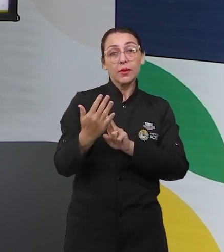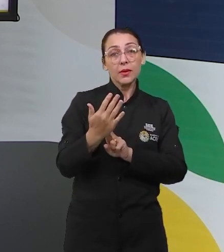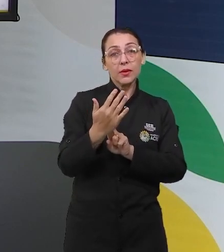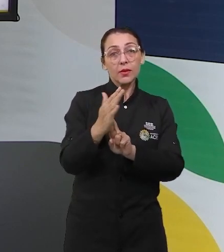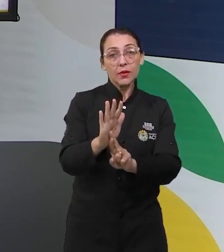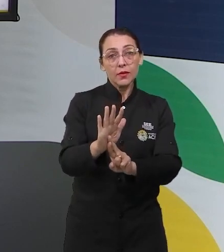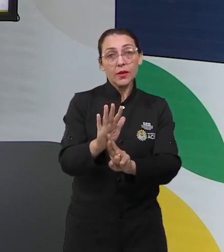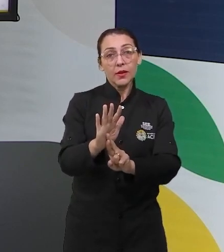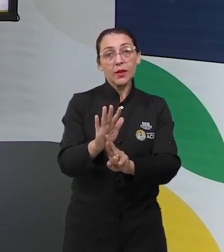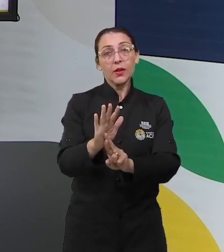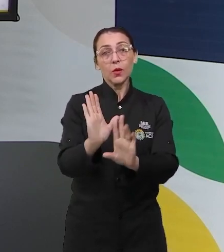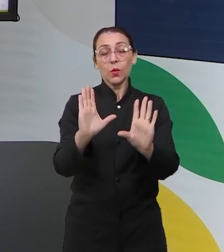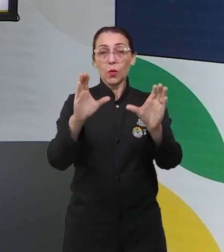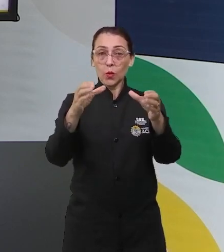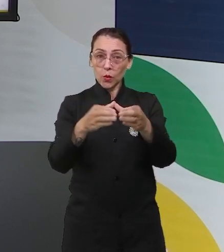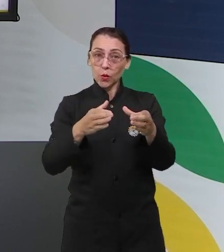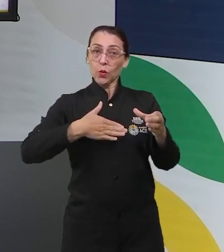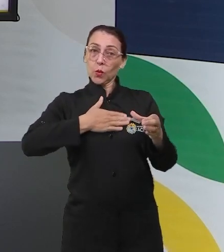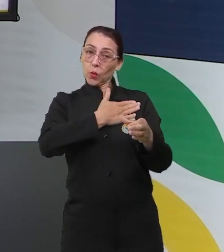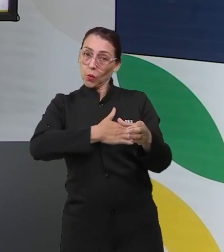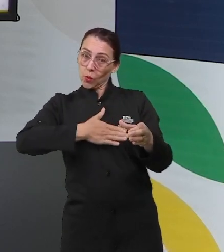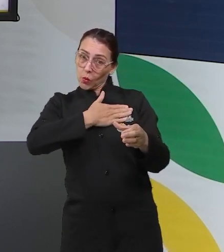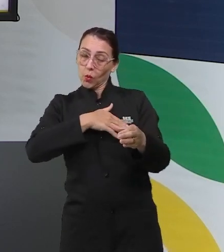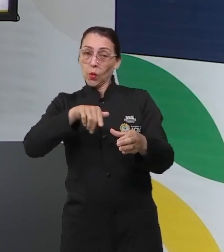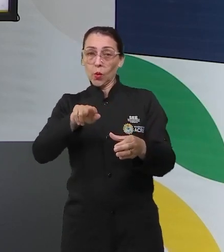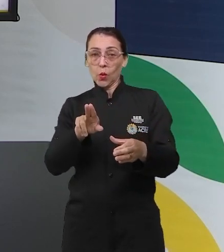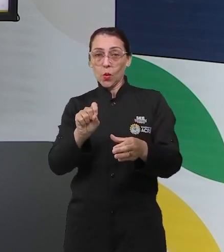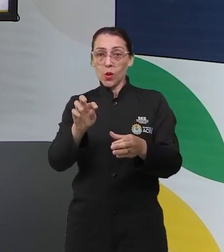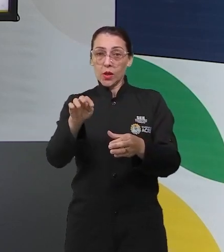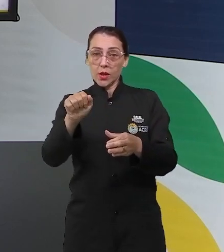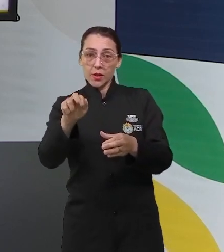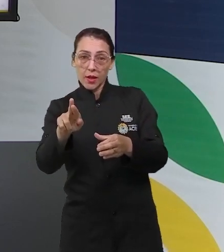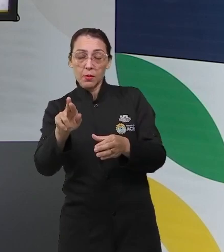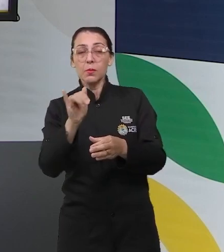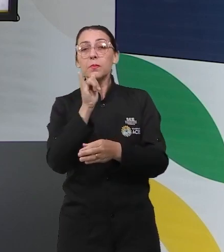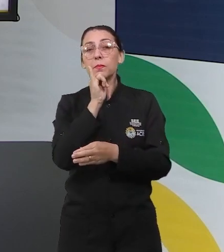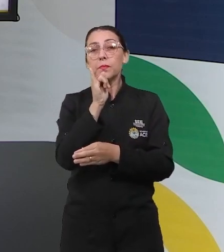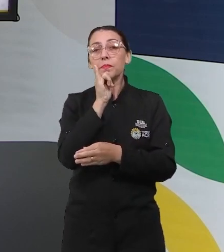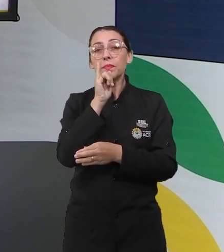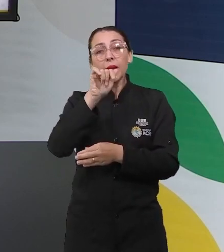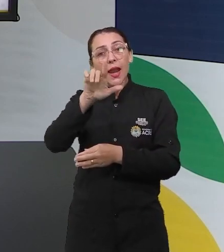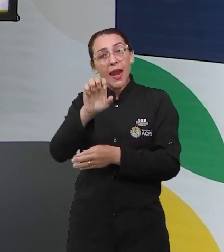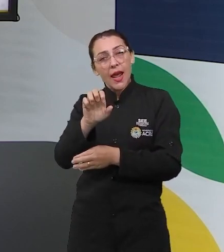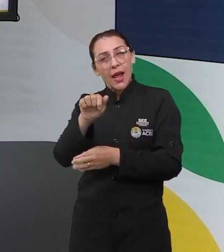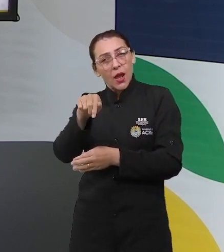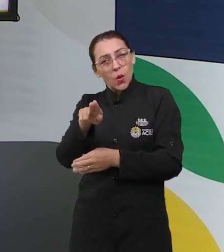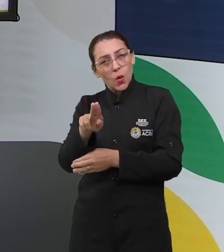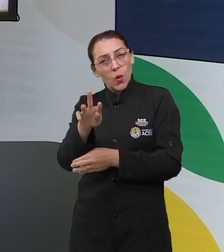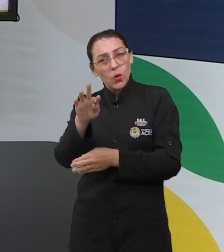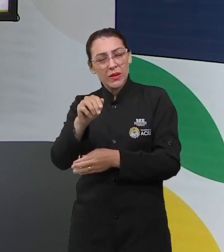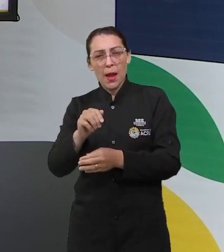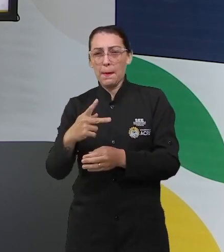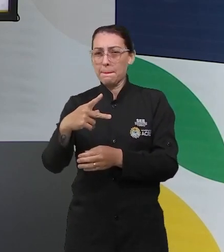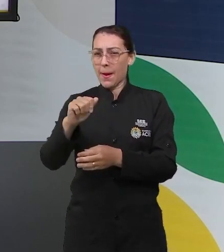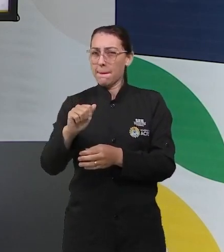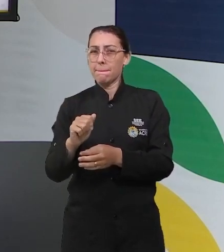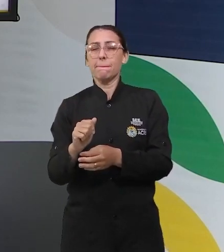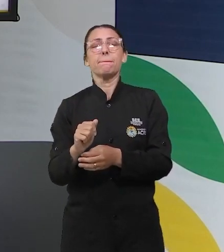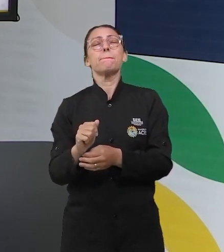em conjunto com o verbo gustar para dar ênfase. Por exemplo, le gusta las papas, me